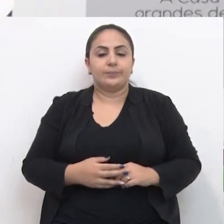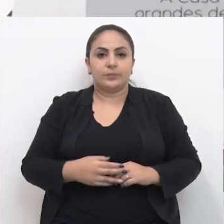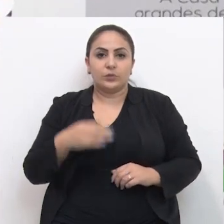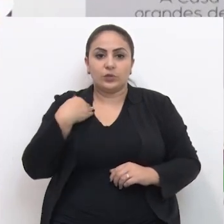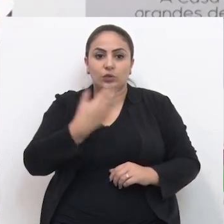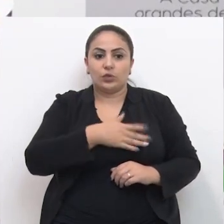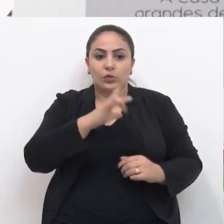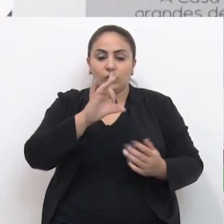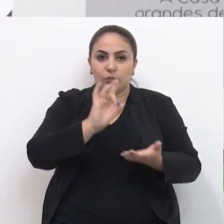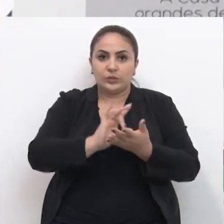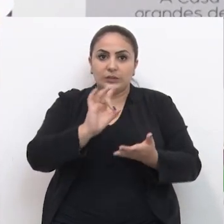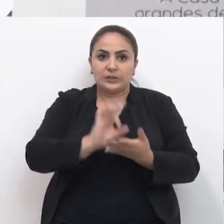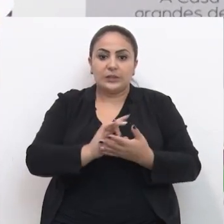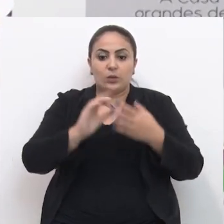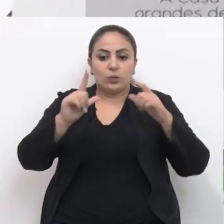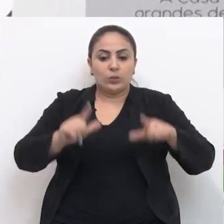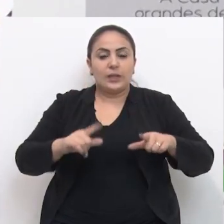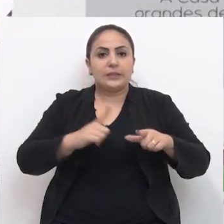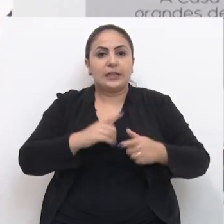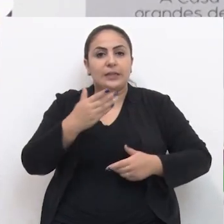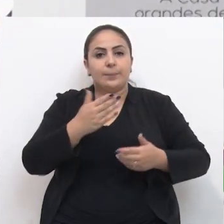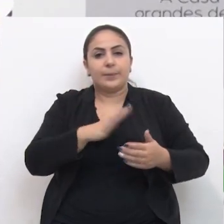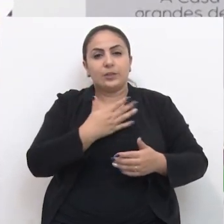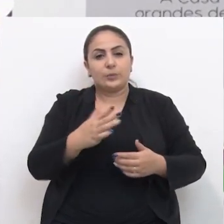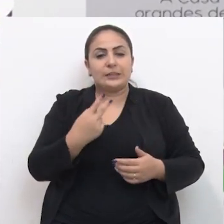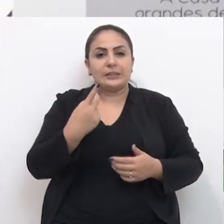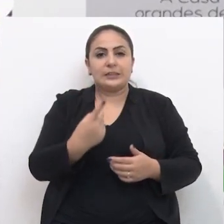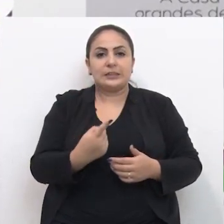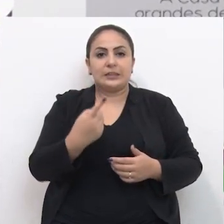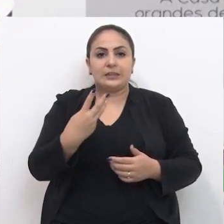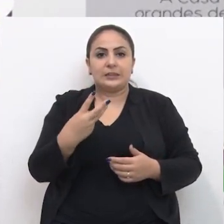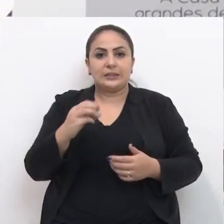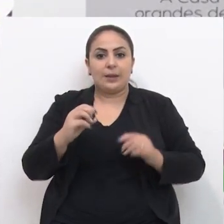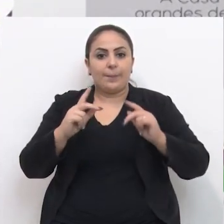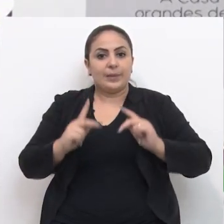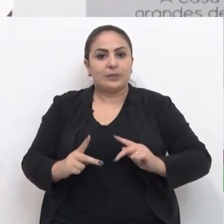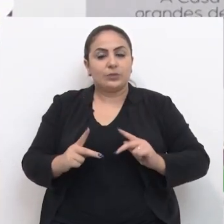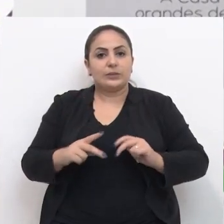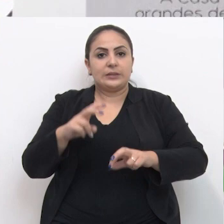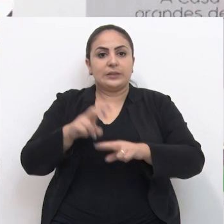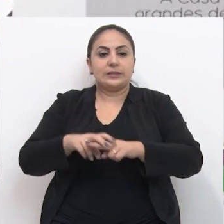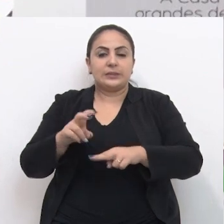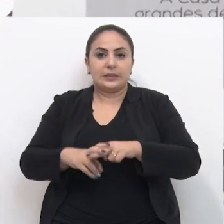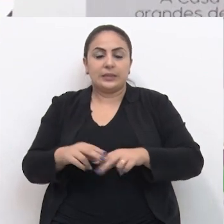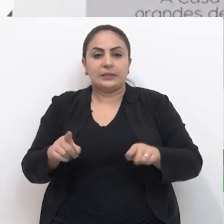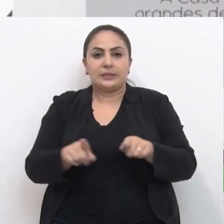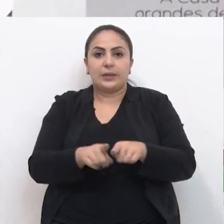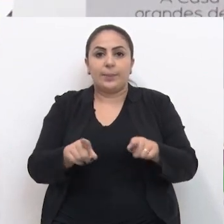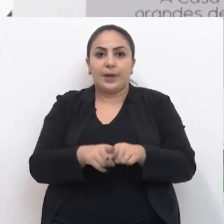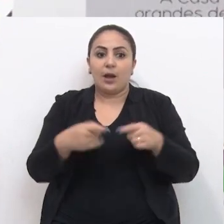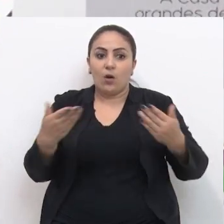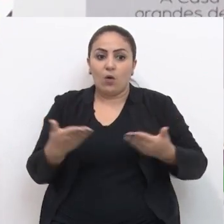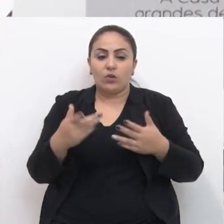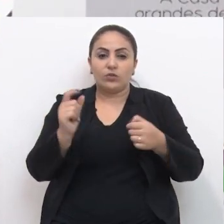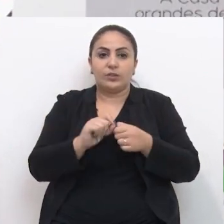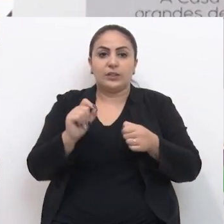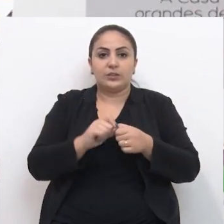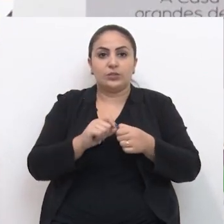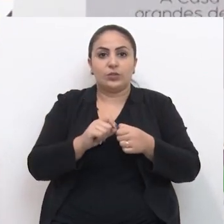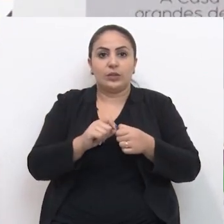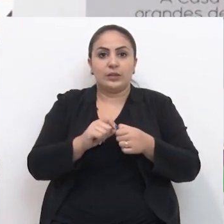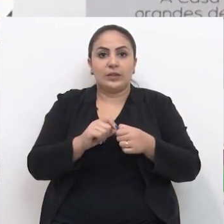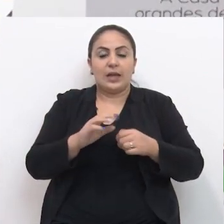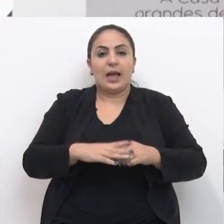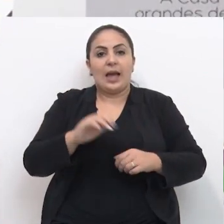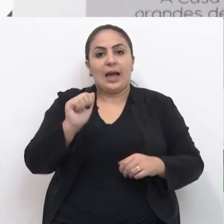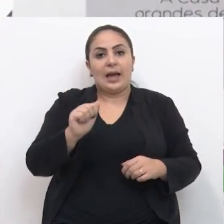Esse nosso atual salão, ele compreende mais ou menos 130 pessoas sentadas, e no salão que hoje foi aprovado,